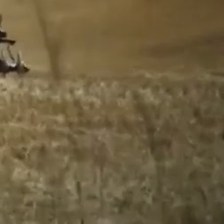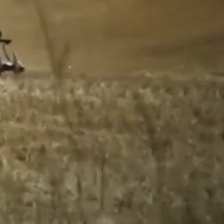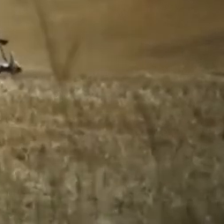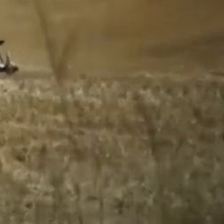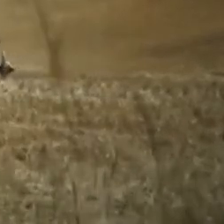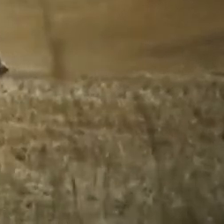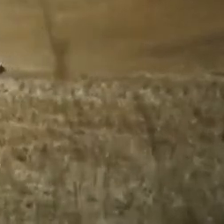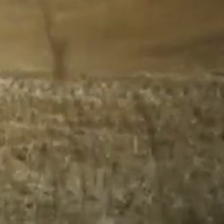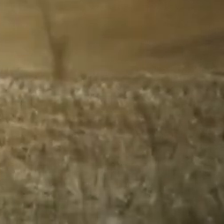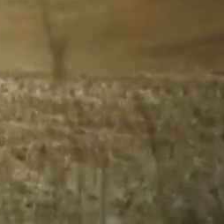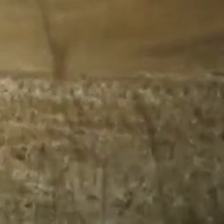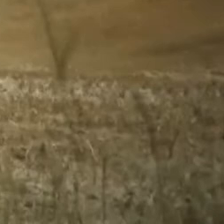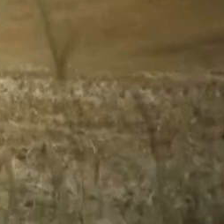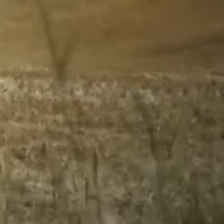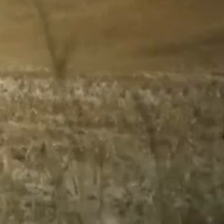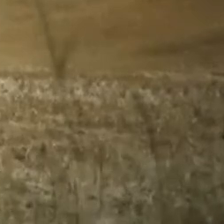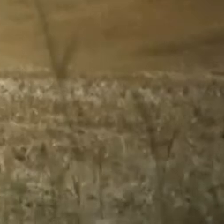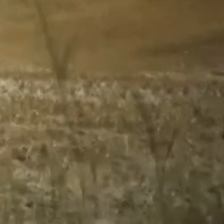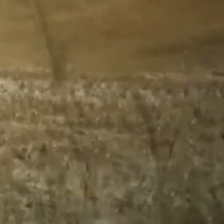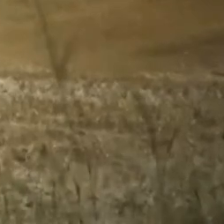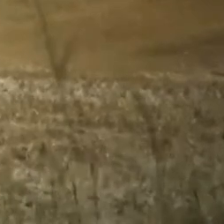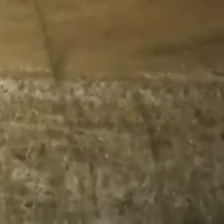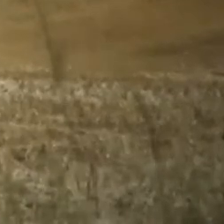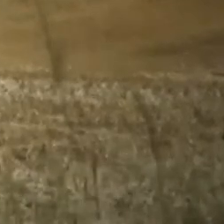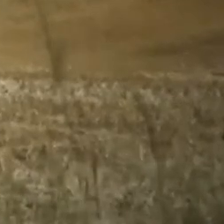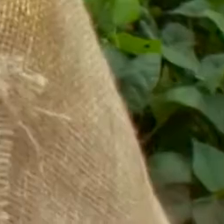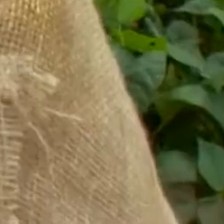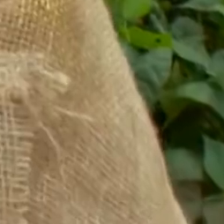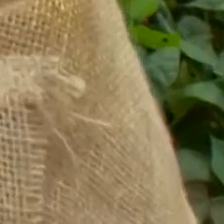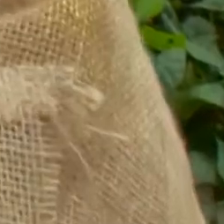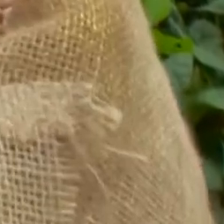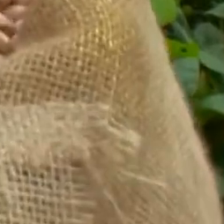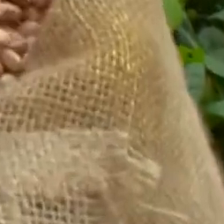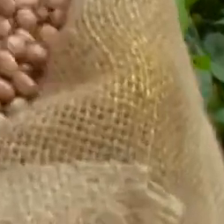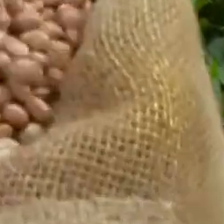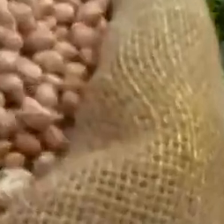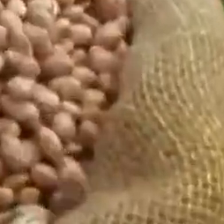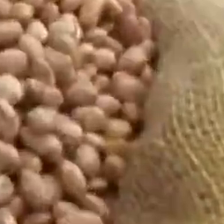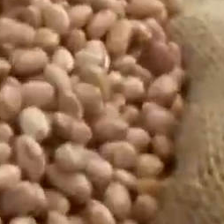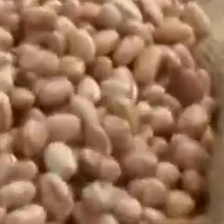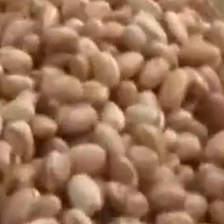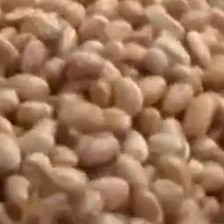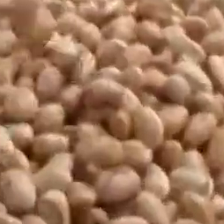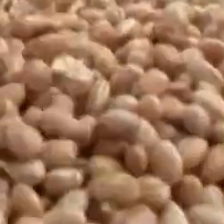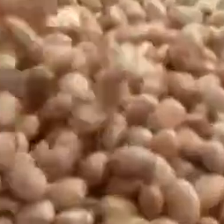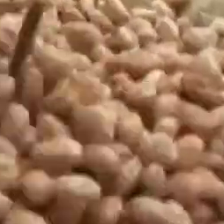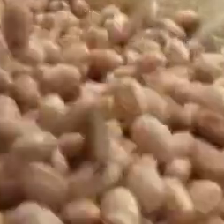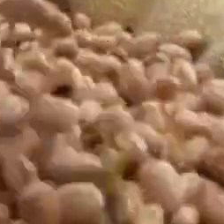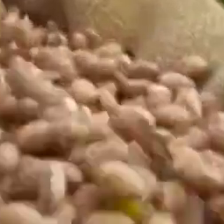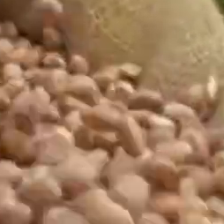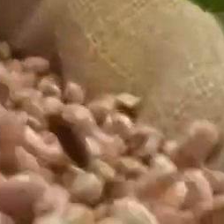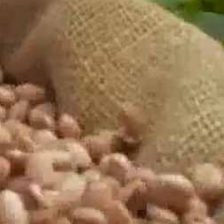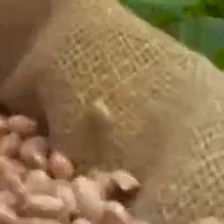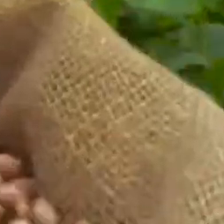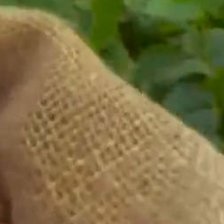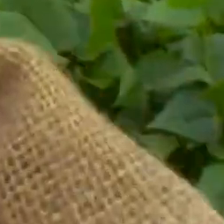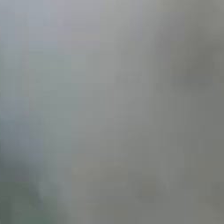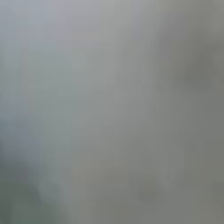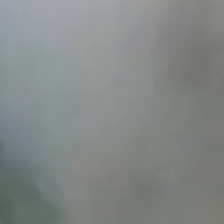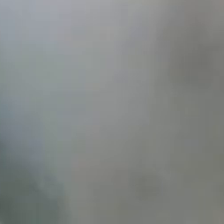a terra mais arriba, teus risonhos lindos campos têm mais